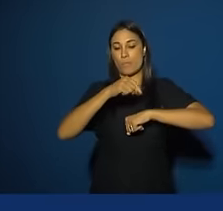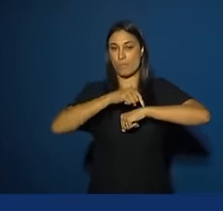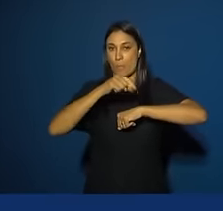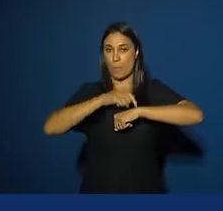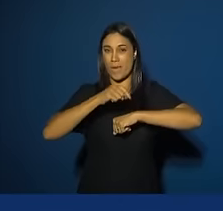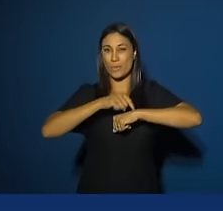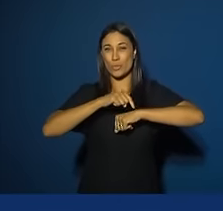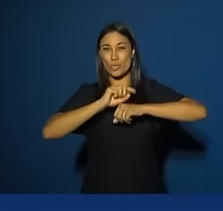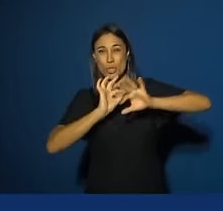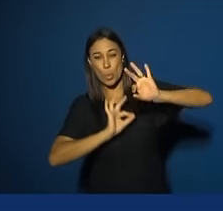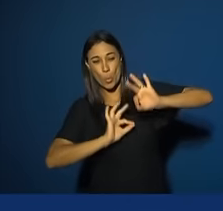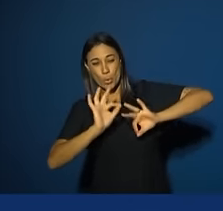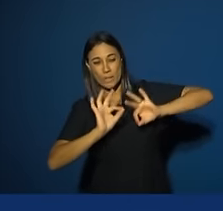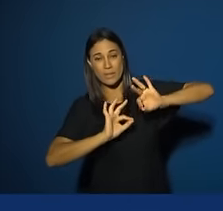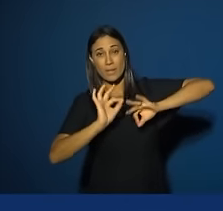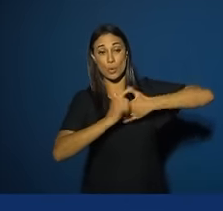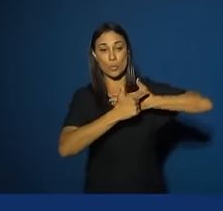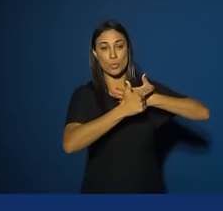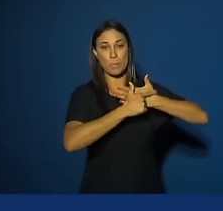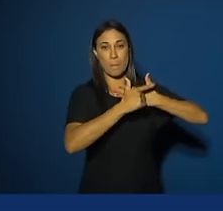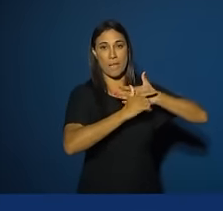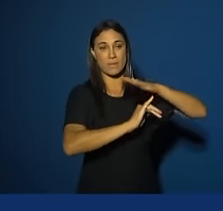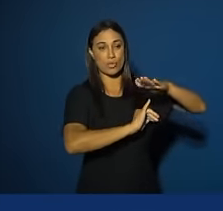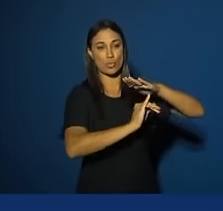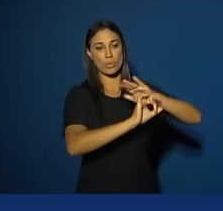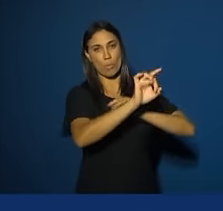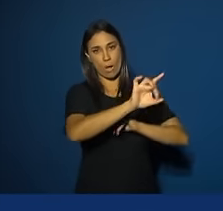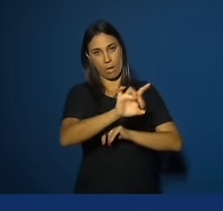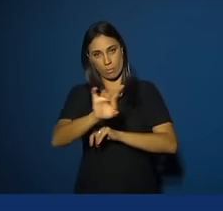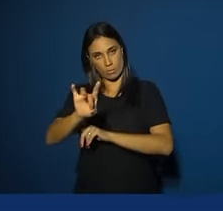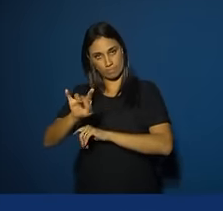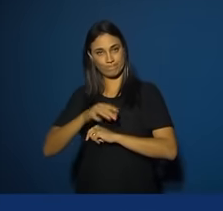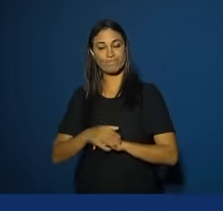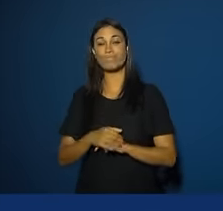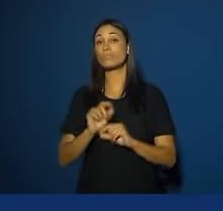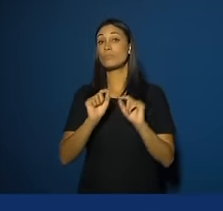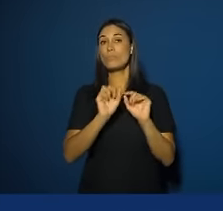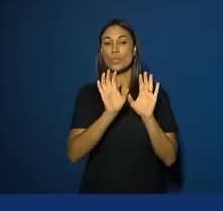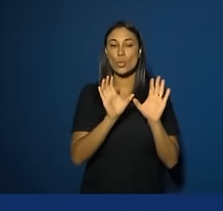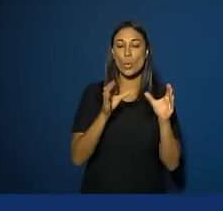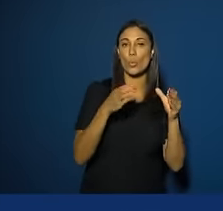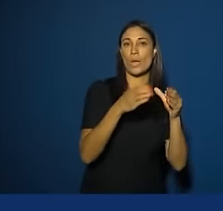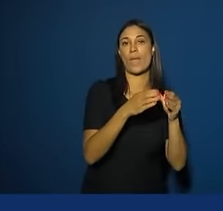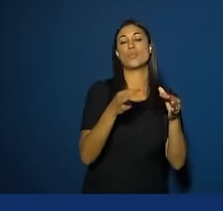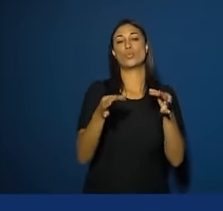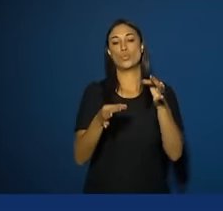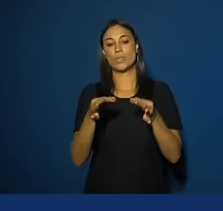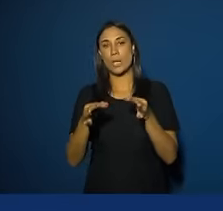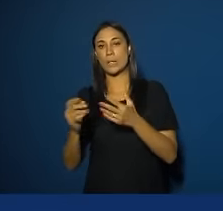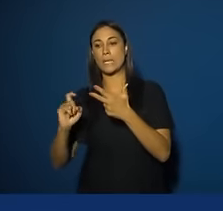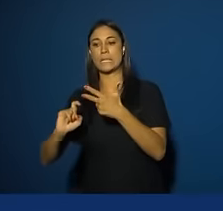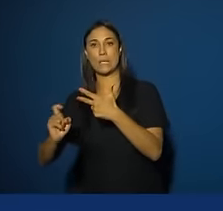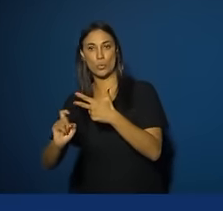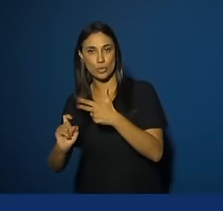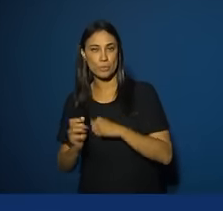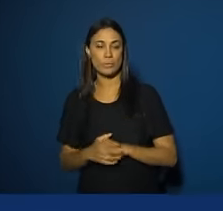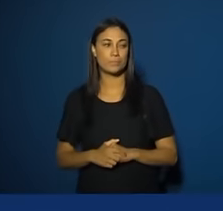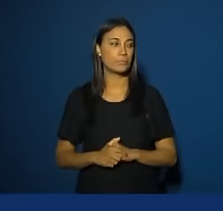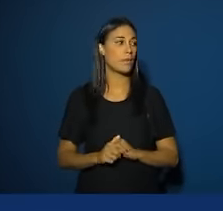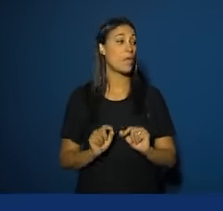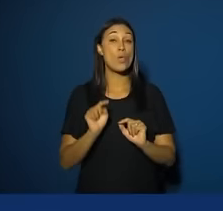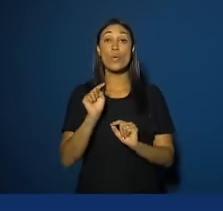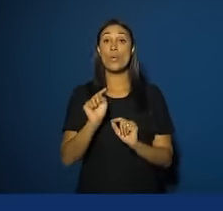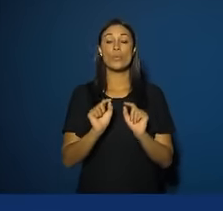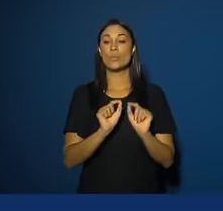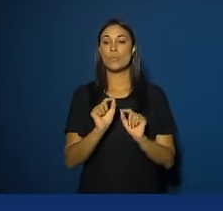reacomodação dos papéis institucionais né de Congresso de ário de executivo